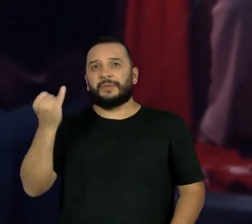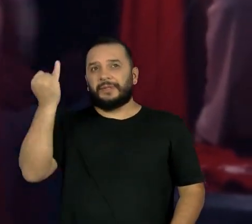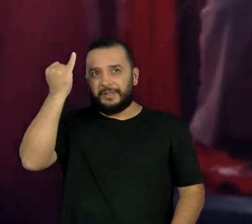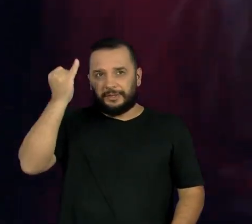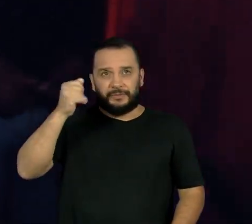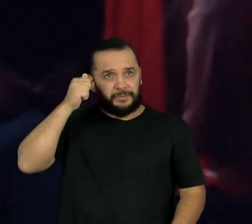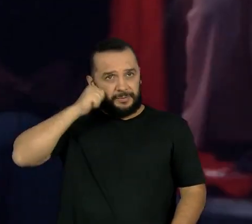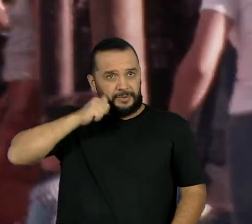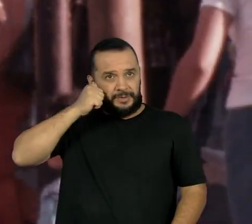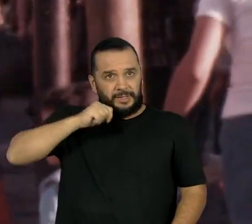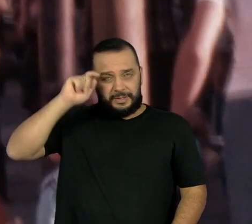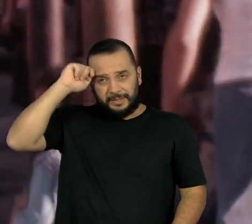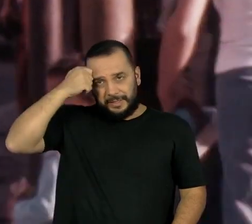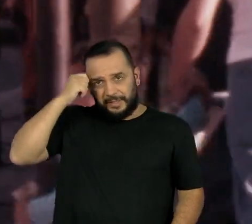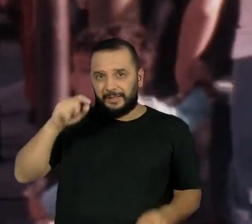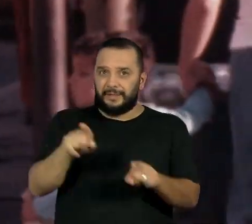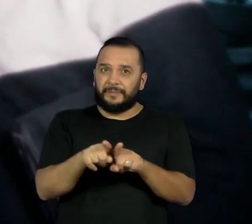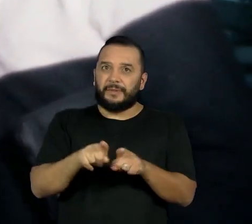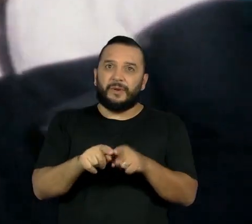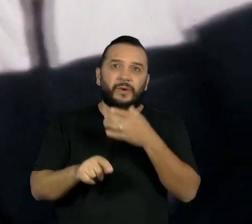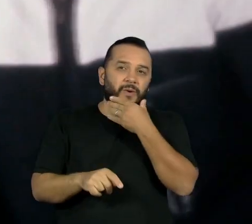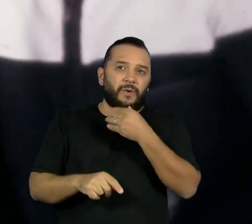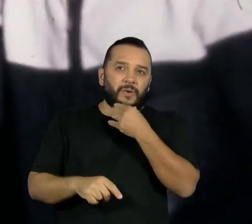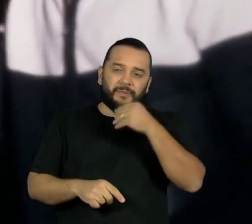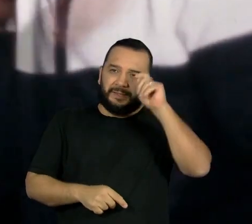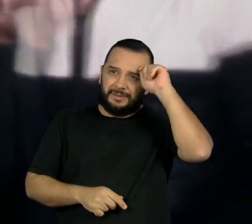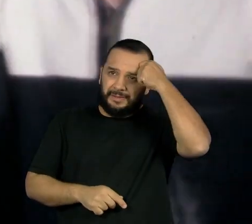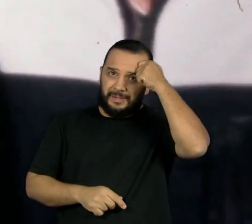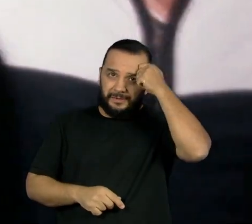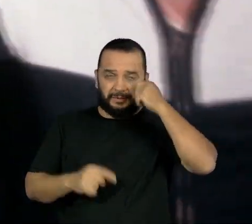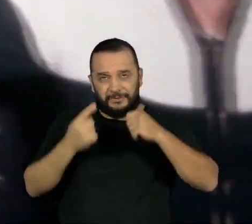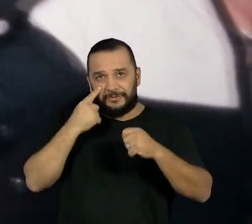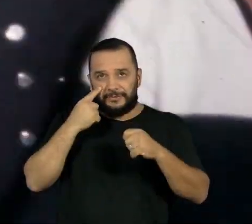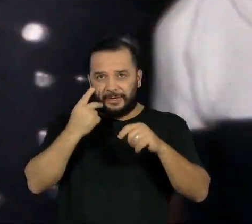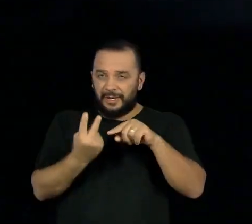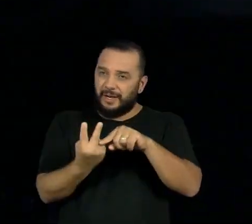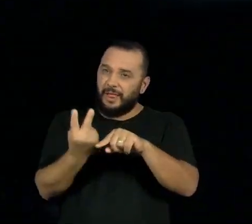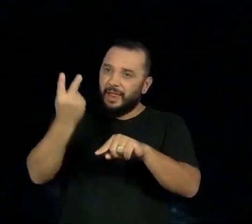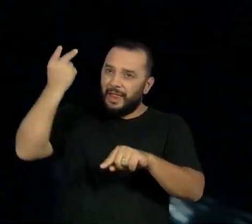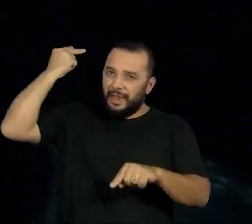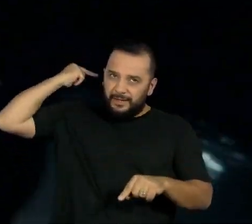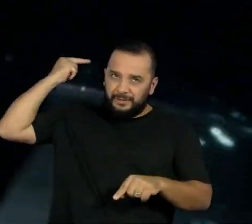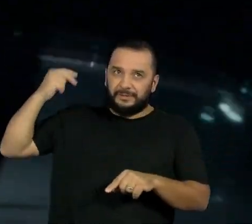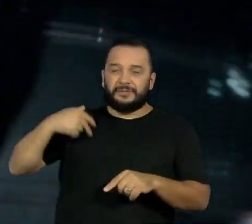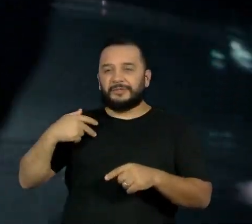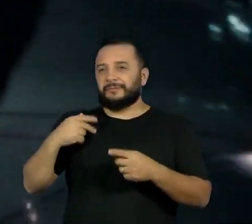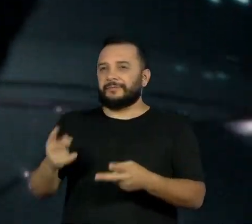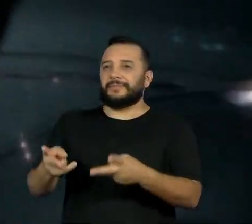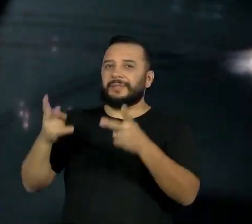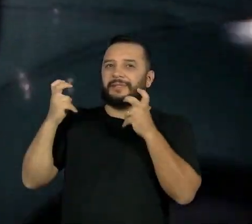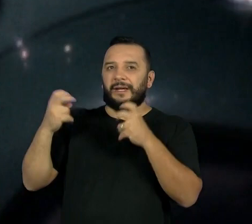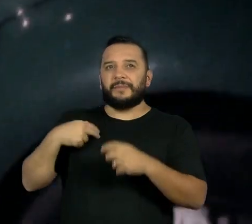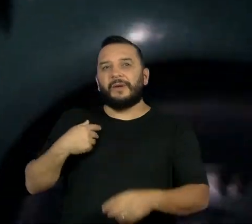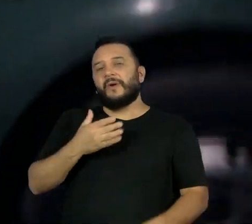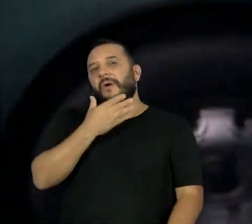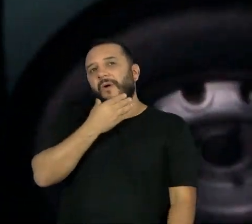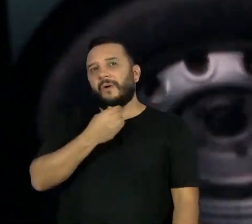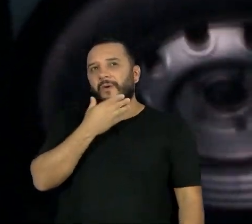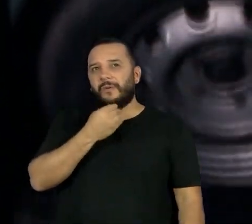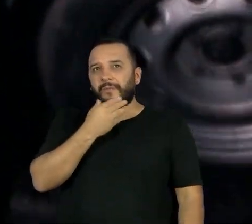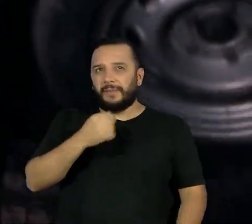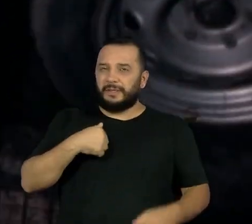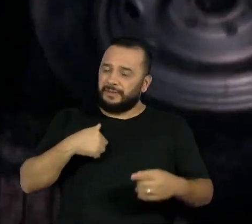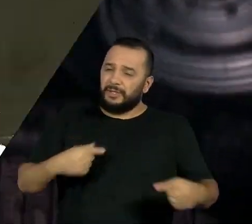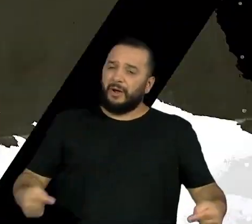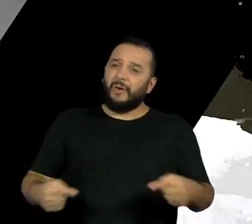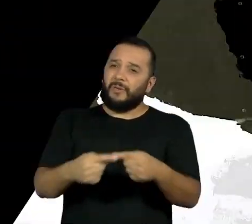as mulheres negras quanto para os homens negros. E quando a gente olha para o passado, a gente já percebe essa presença negra masculina muito relacionada